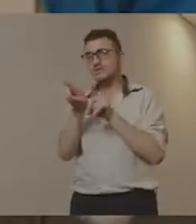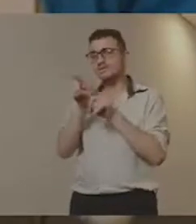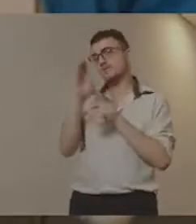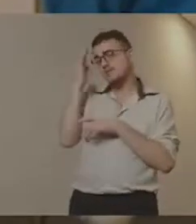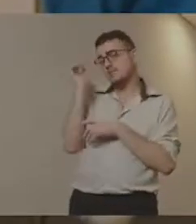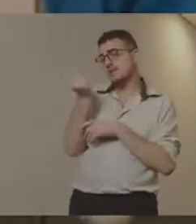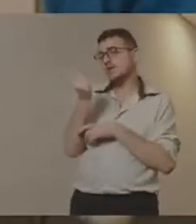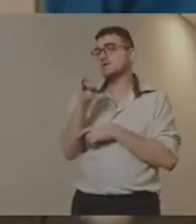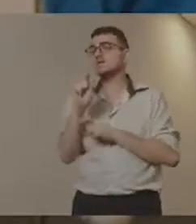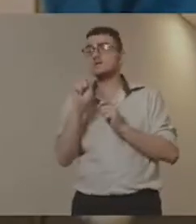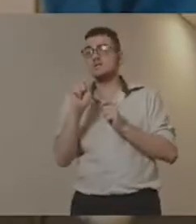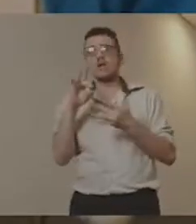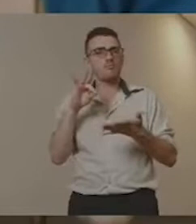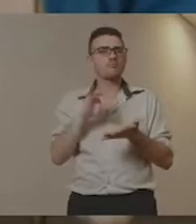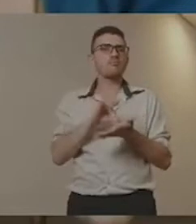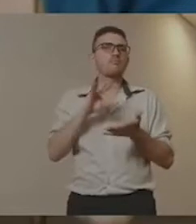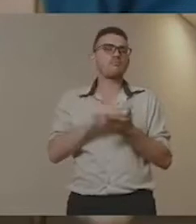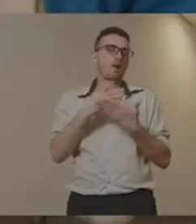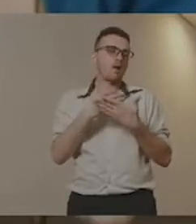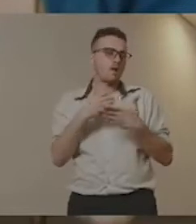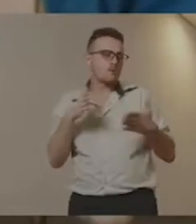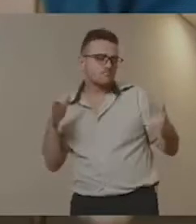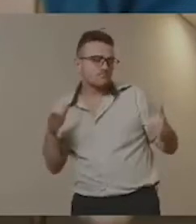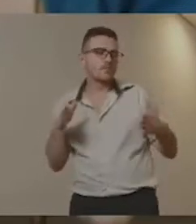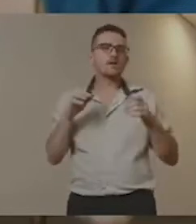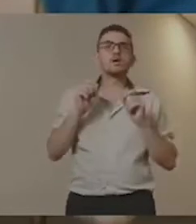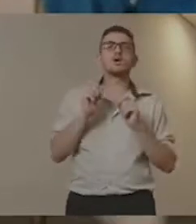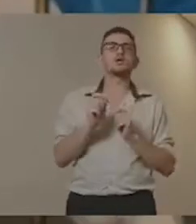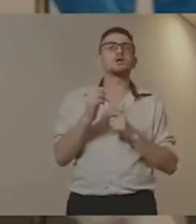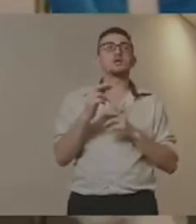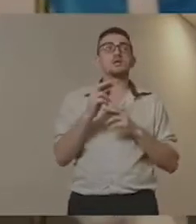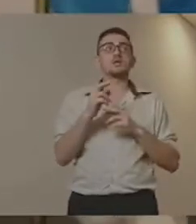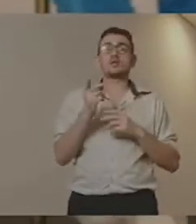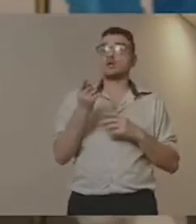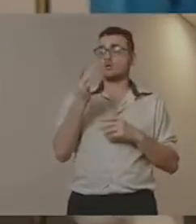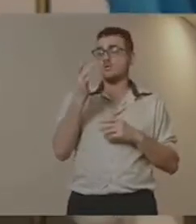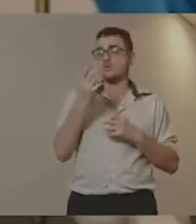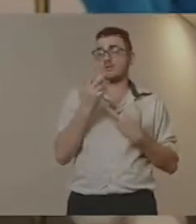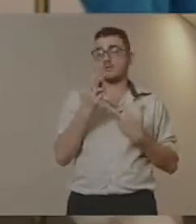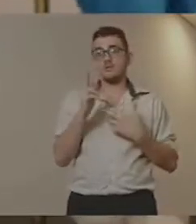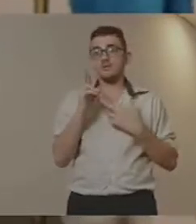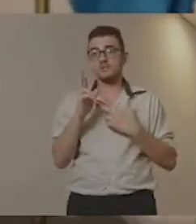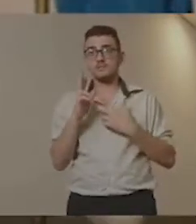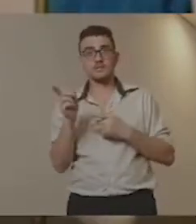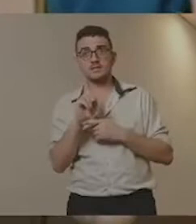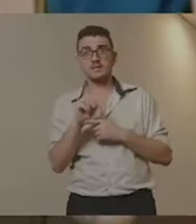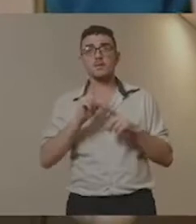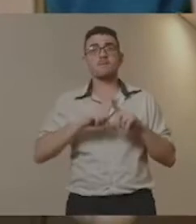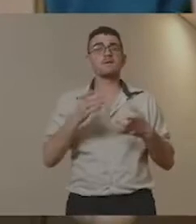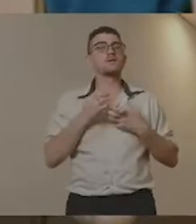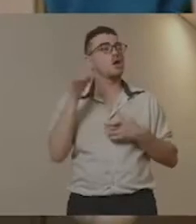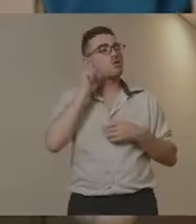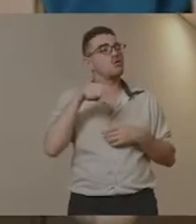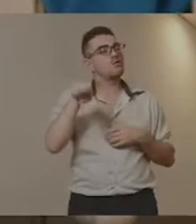uma realidade mais ampliada, e eu espero que não, né? Mas gostaria de ouvir vocês.